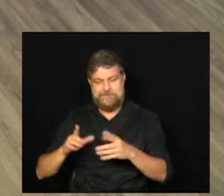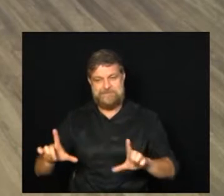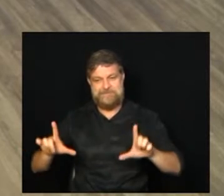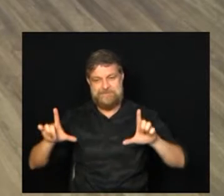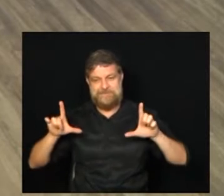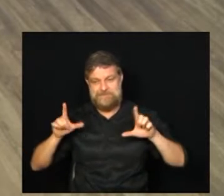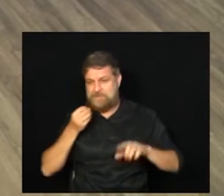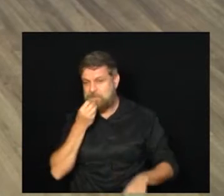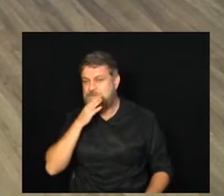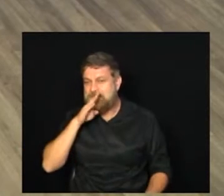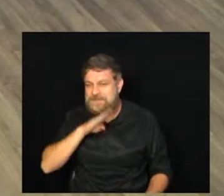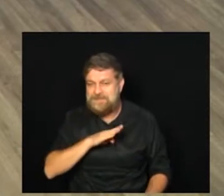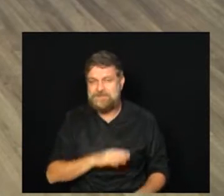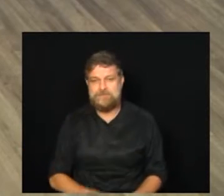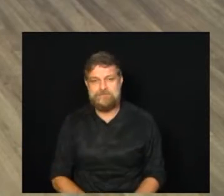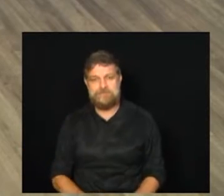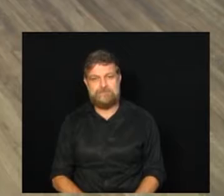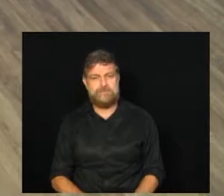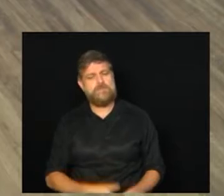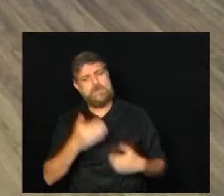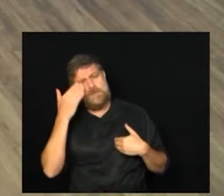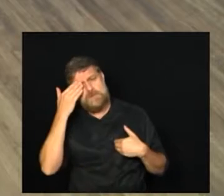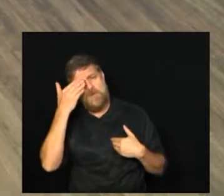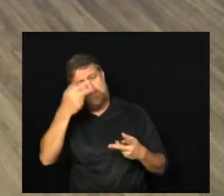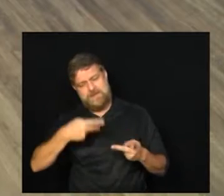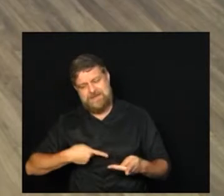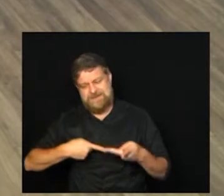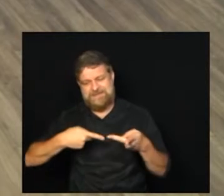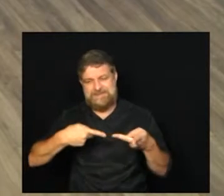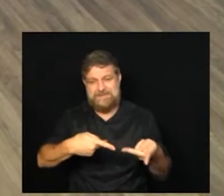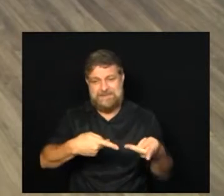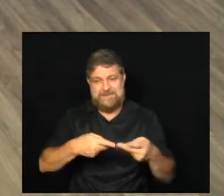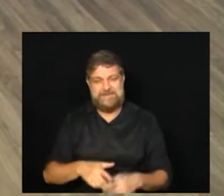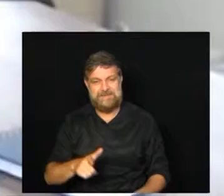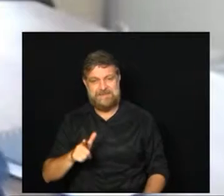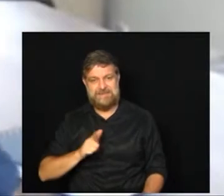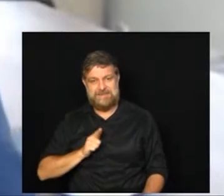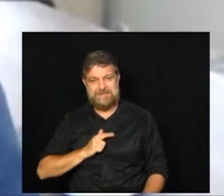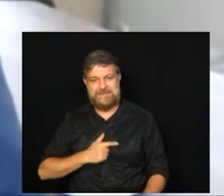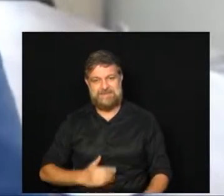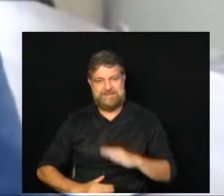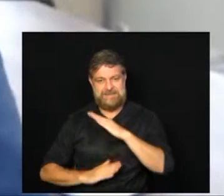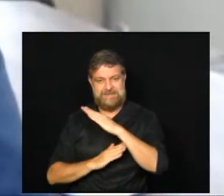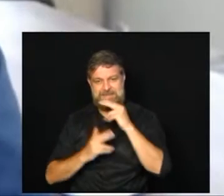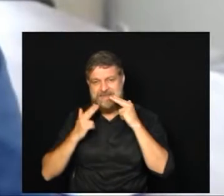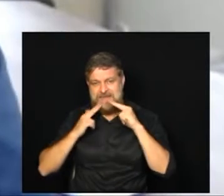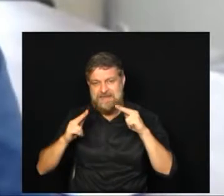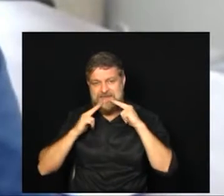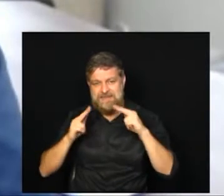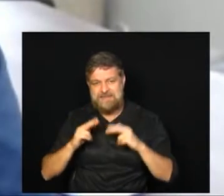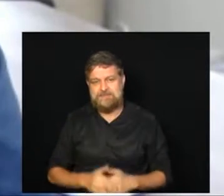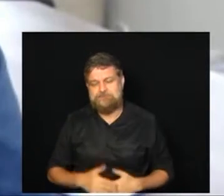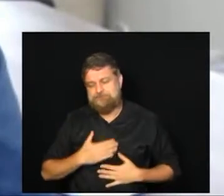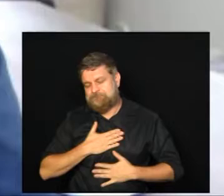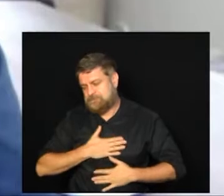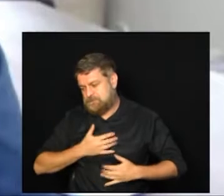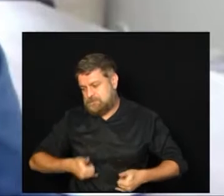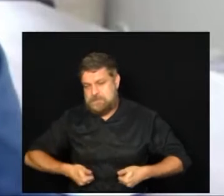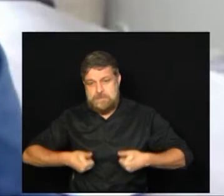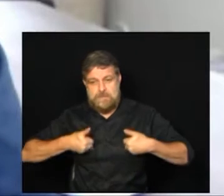tarde. Muito obrigado pelo convite, obrigado por poder participar aqui do programa com vocês, né? Realmente é um grande